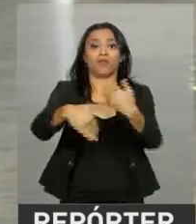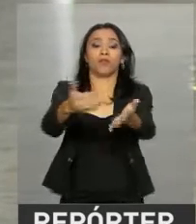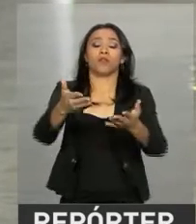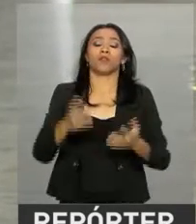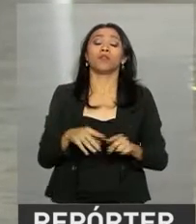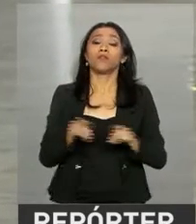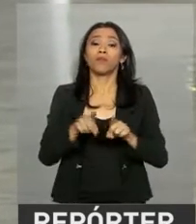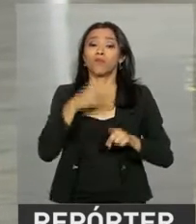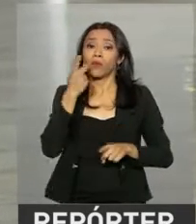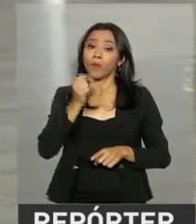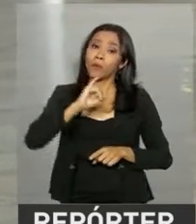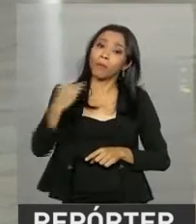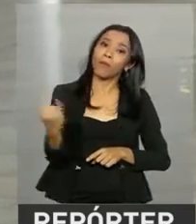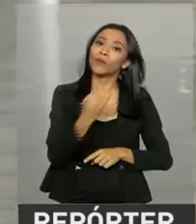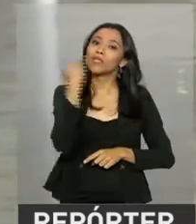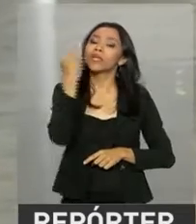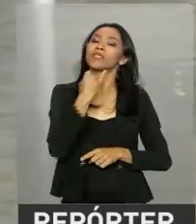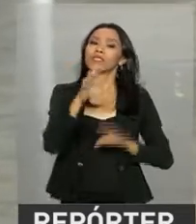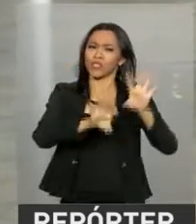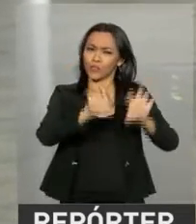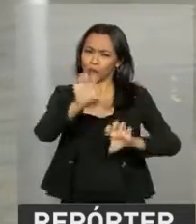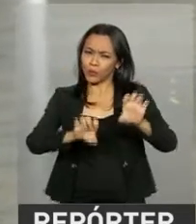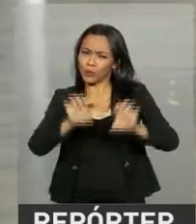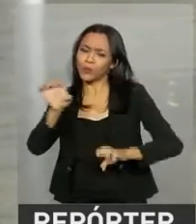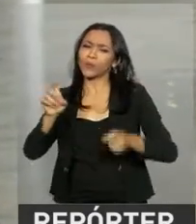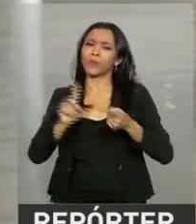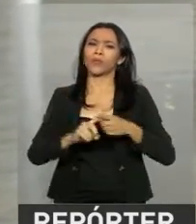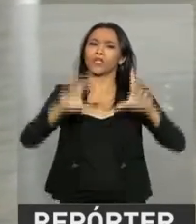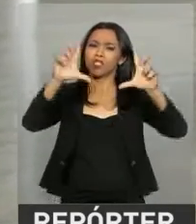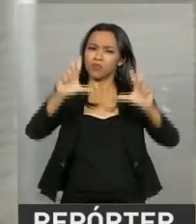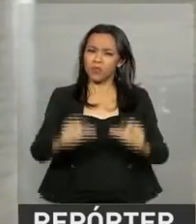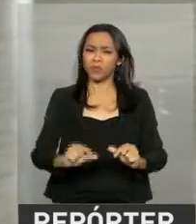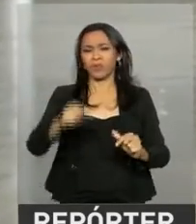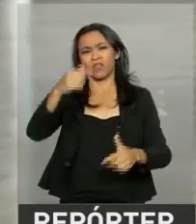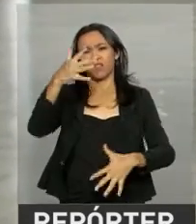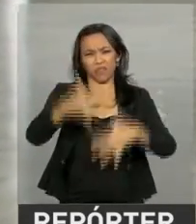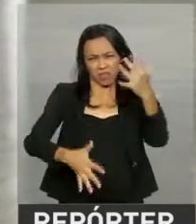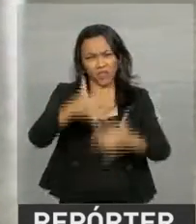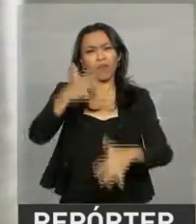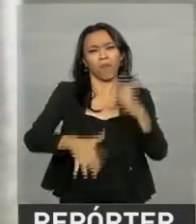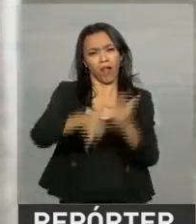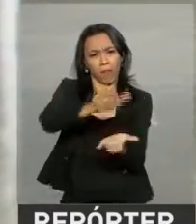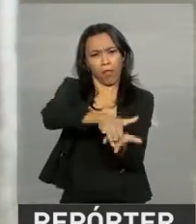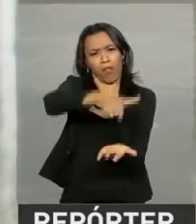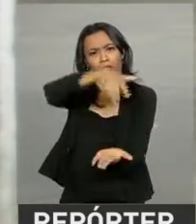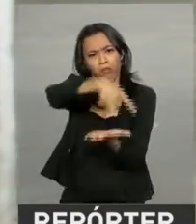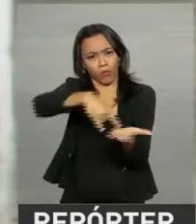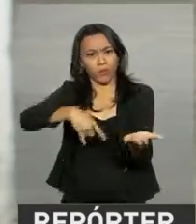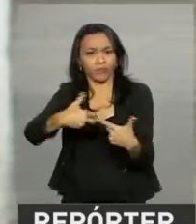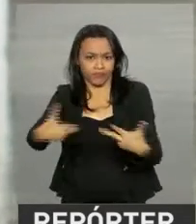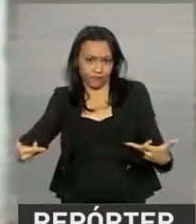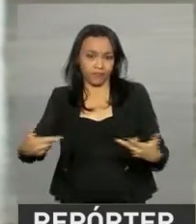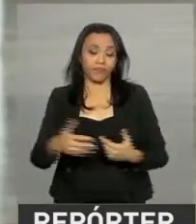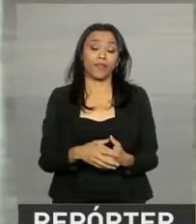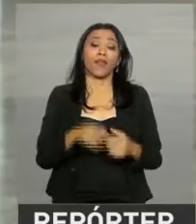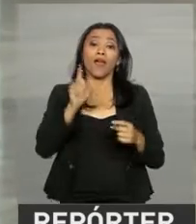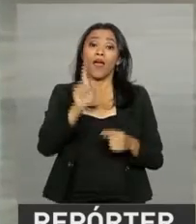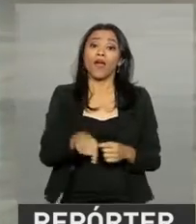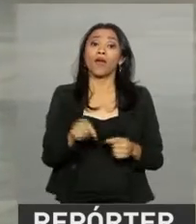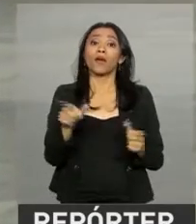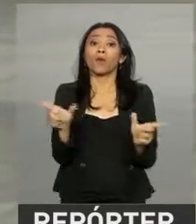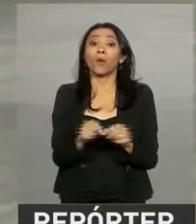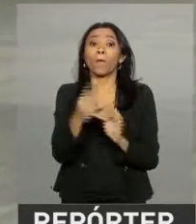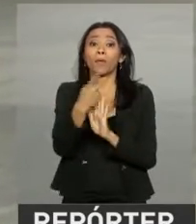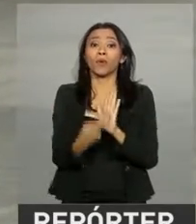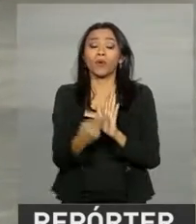melhorar a infraestrutura e de estar destravar os investimentos para que o brasil supere a crise segundo temer o projeto crescer que é como foi chamado